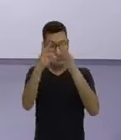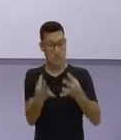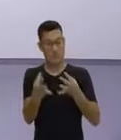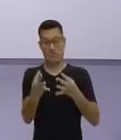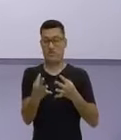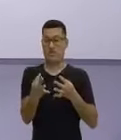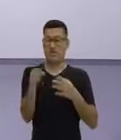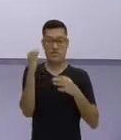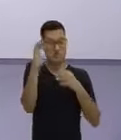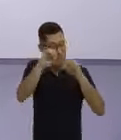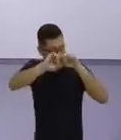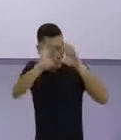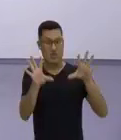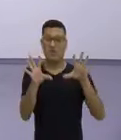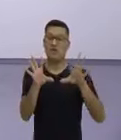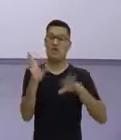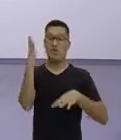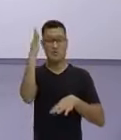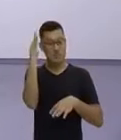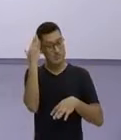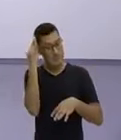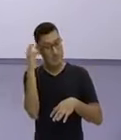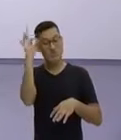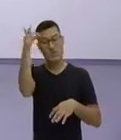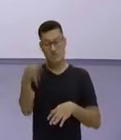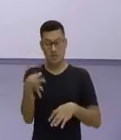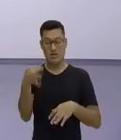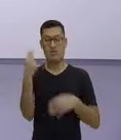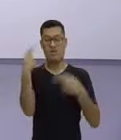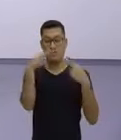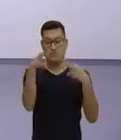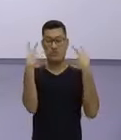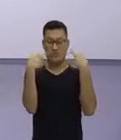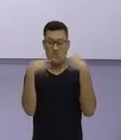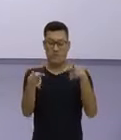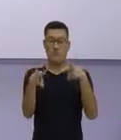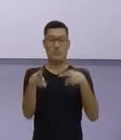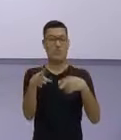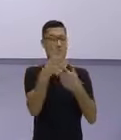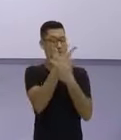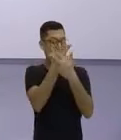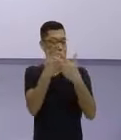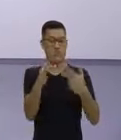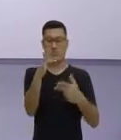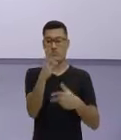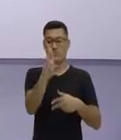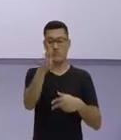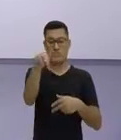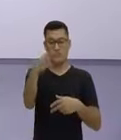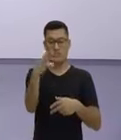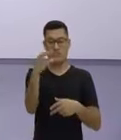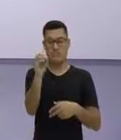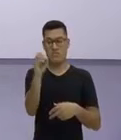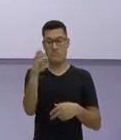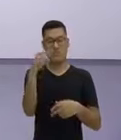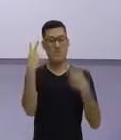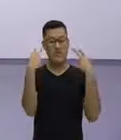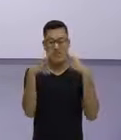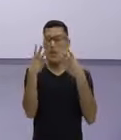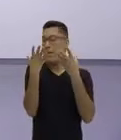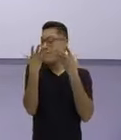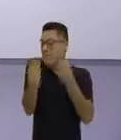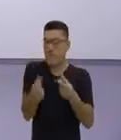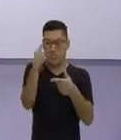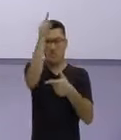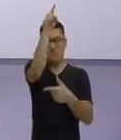tipo específico de função afim. Isso. Correto? Né? Que está dentro da parte das funções também, mas, né, quando a gente for ver gráfico, a gente vai ver muito reta, então vai ser a mesma